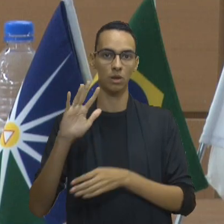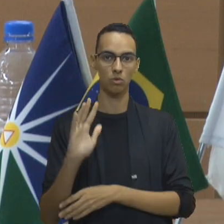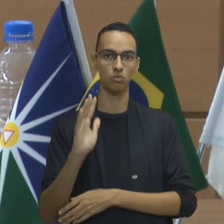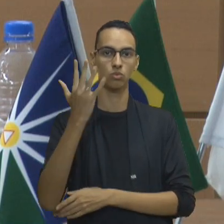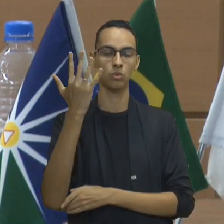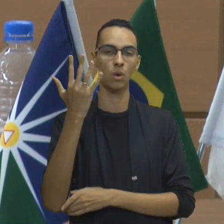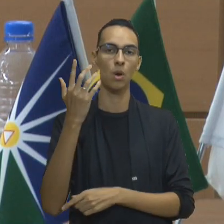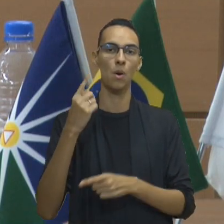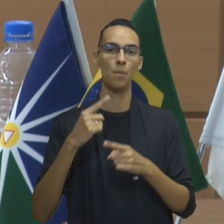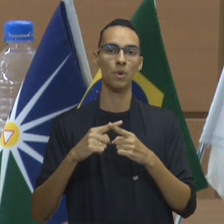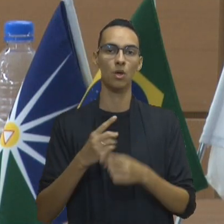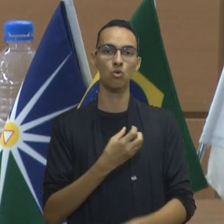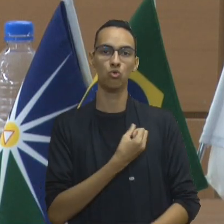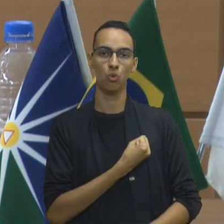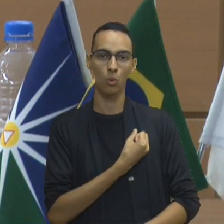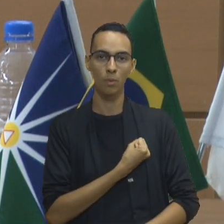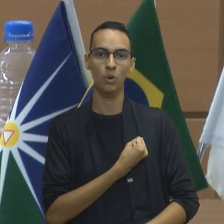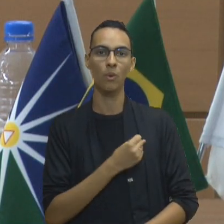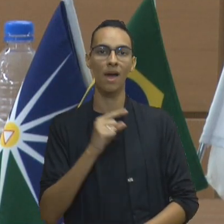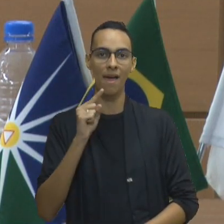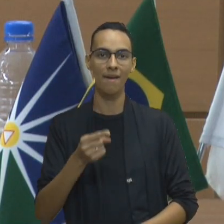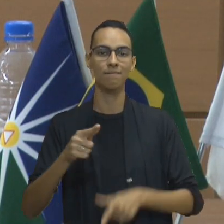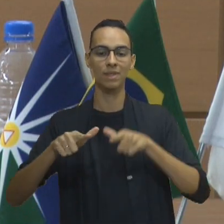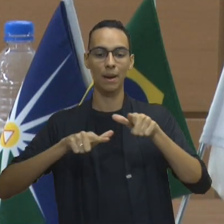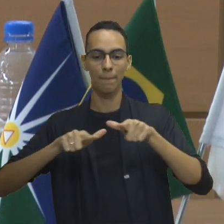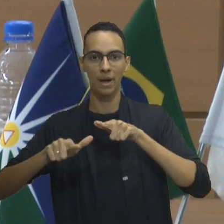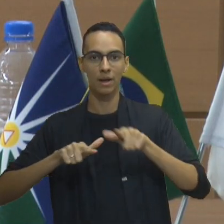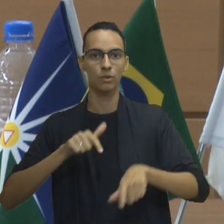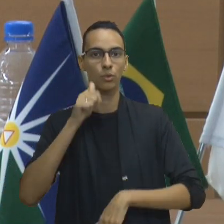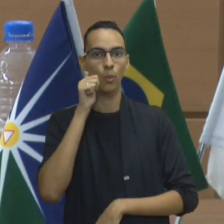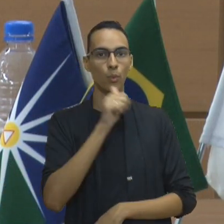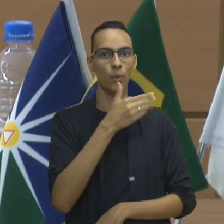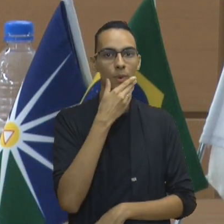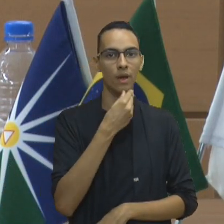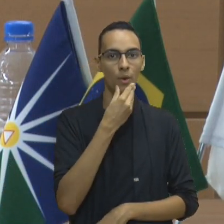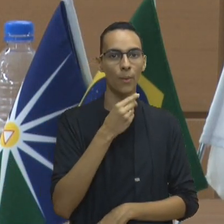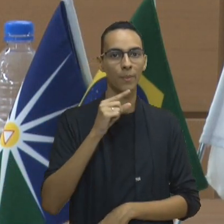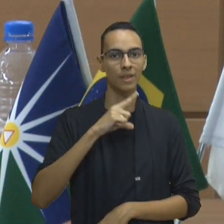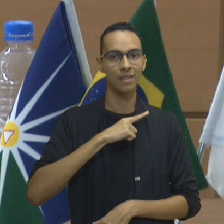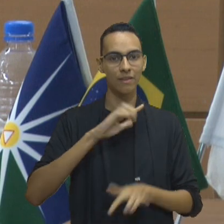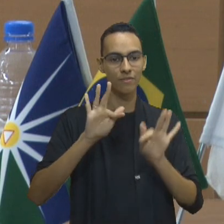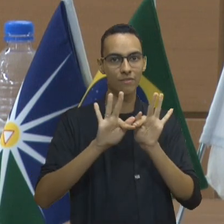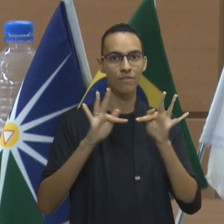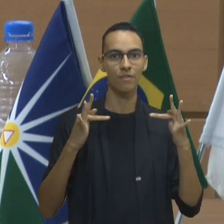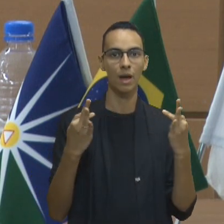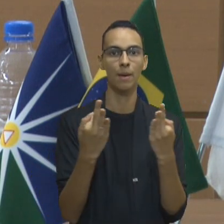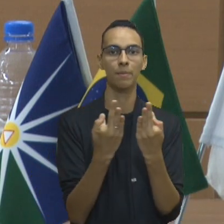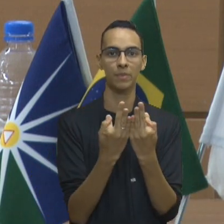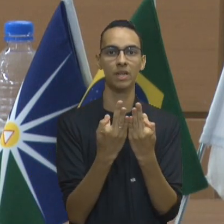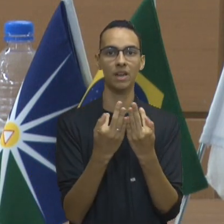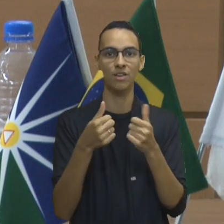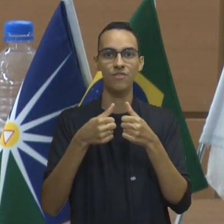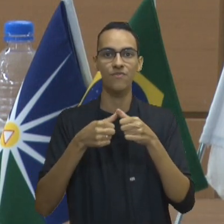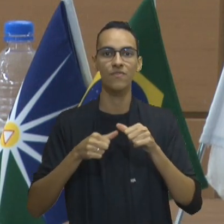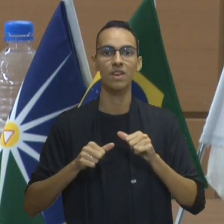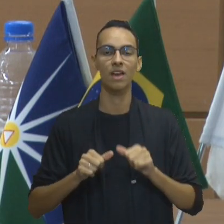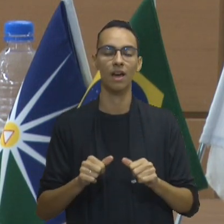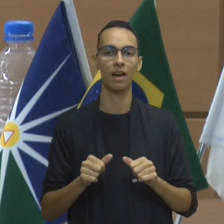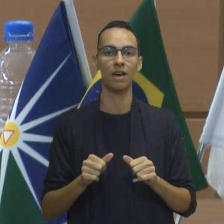números, são trabalhadoras e trabalhadores, são famílias que ficarão numa